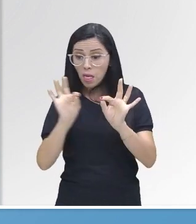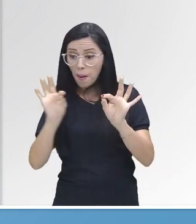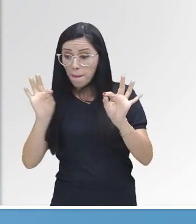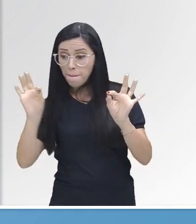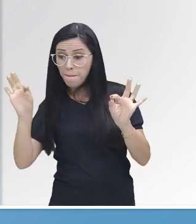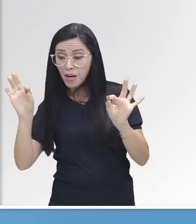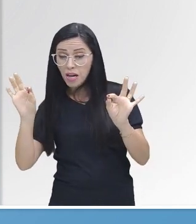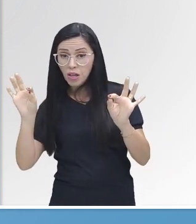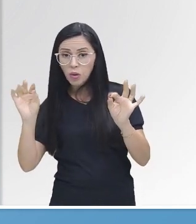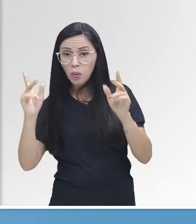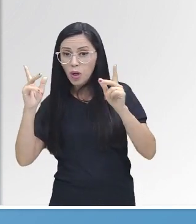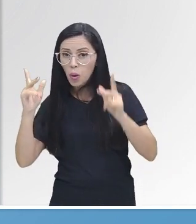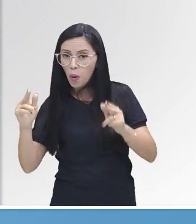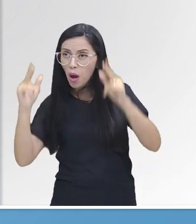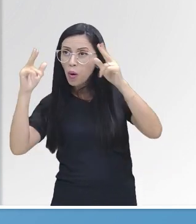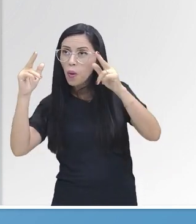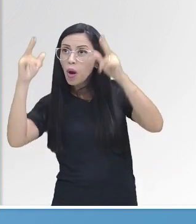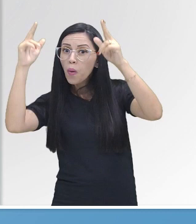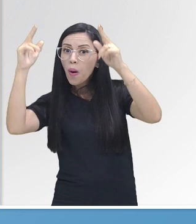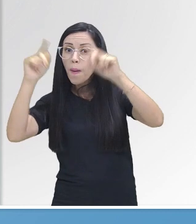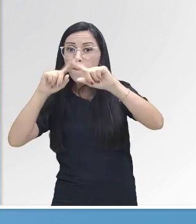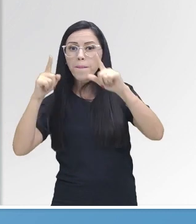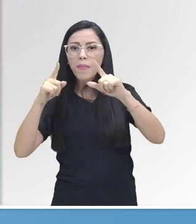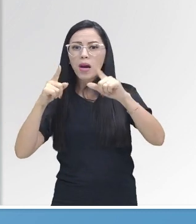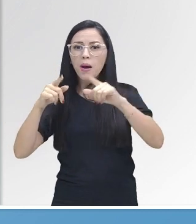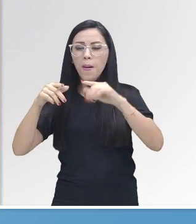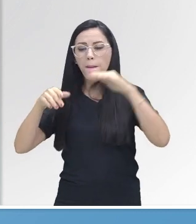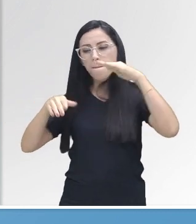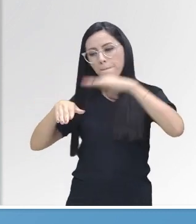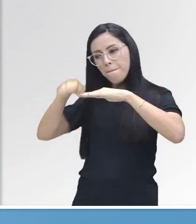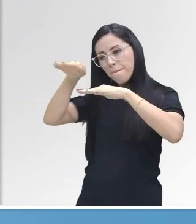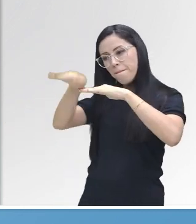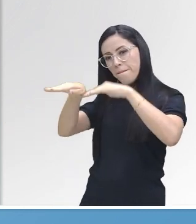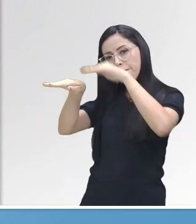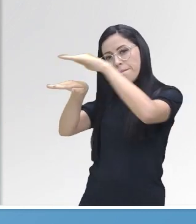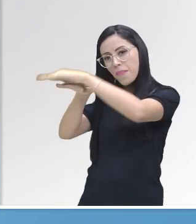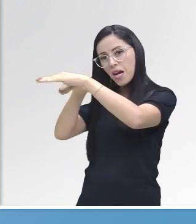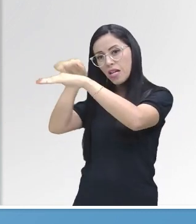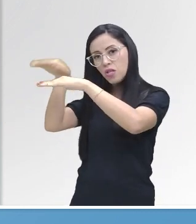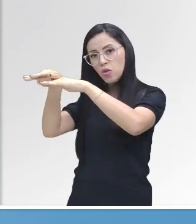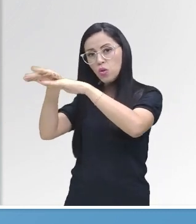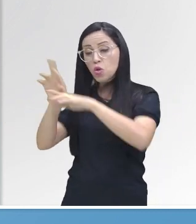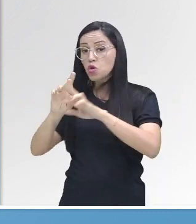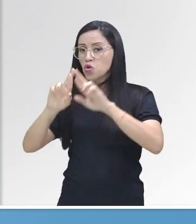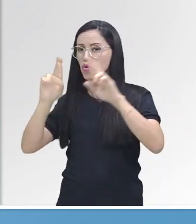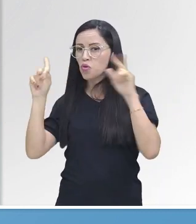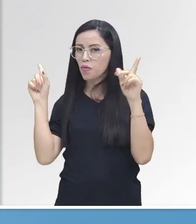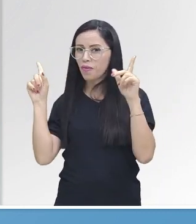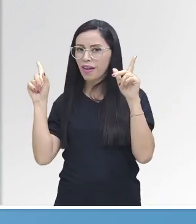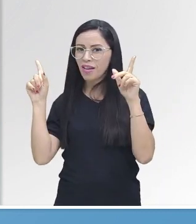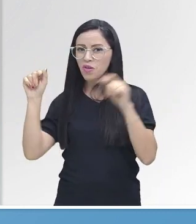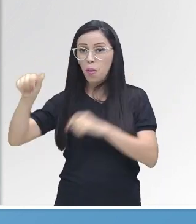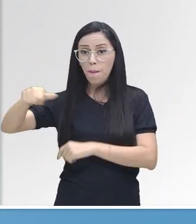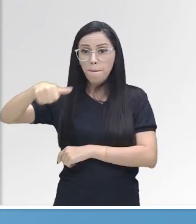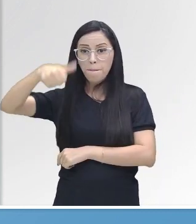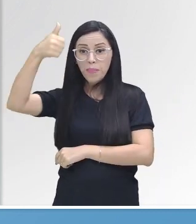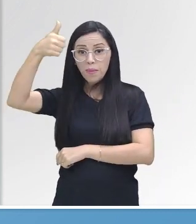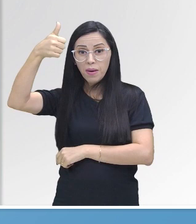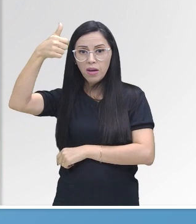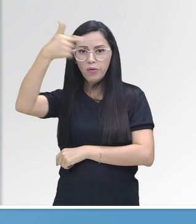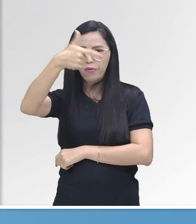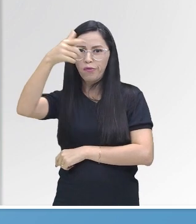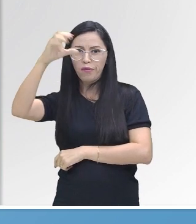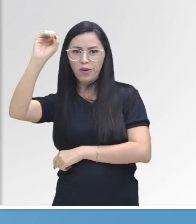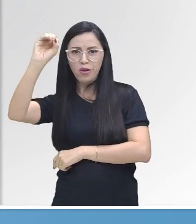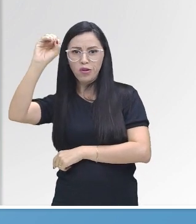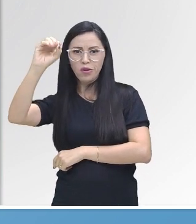de passos foram diferentes. Aqui nós temos 20 passos para o mesmo tamanho.